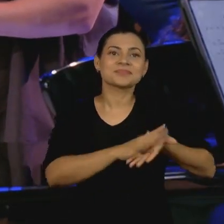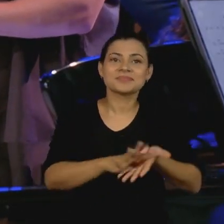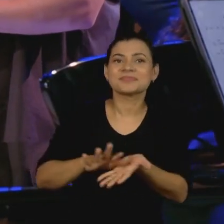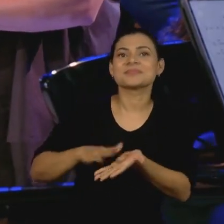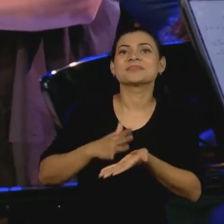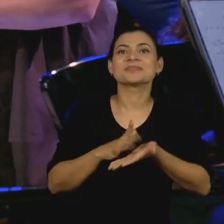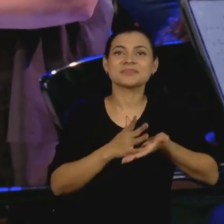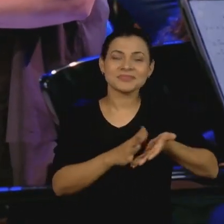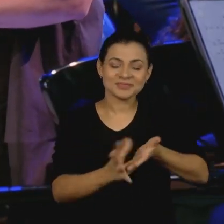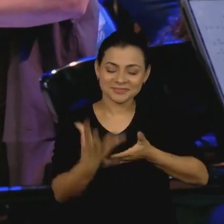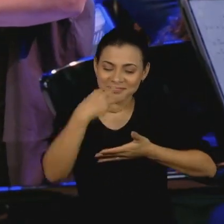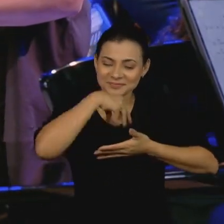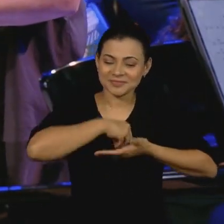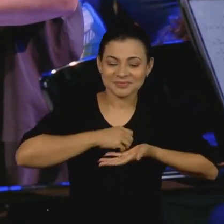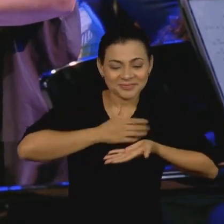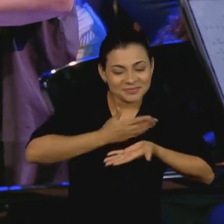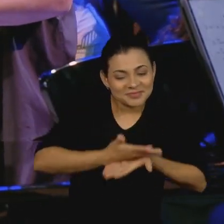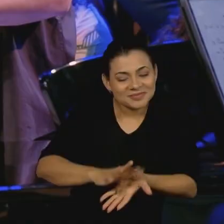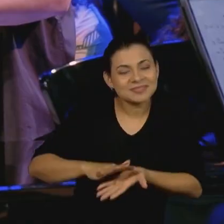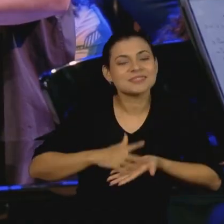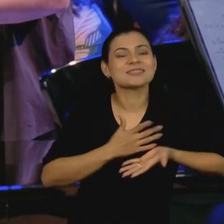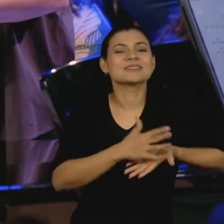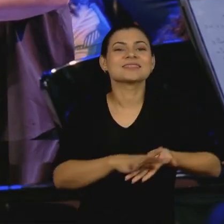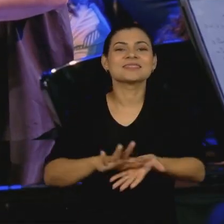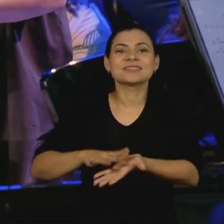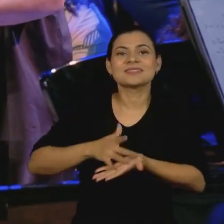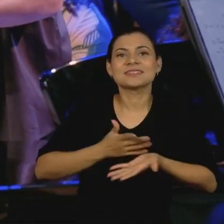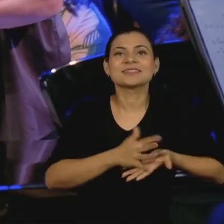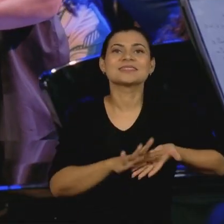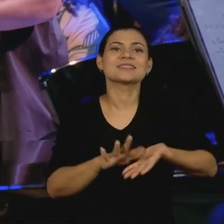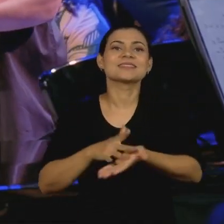samba da minha terra deixa a gente